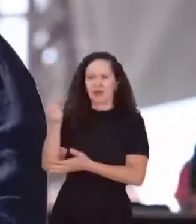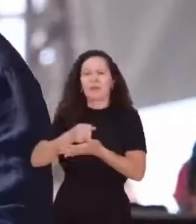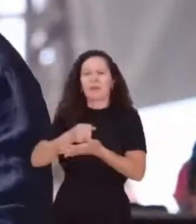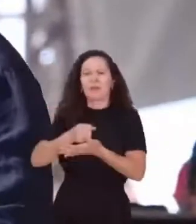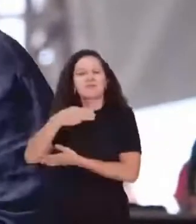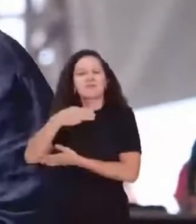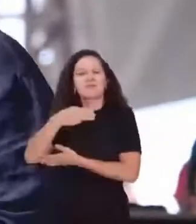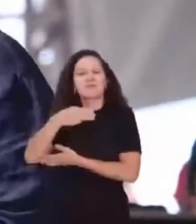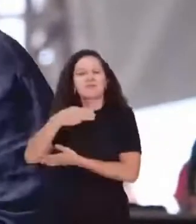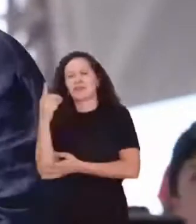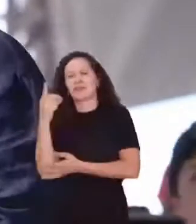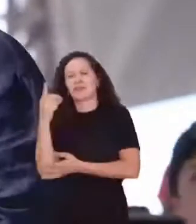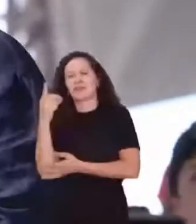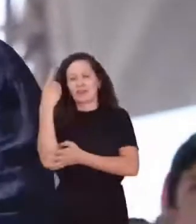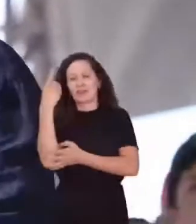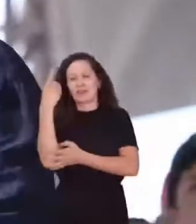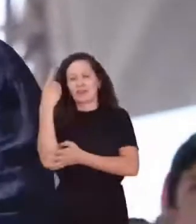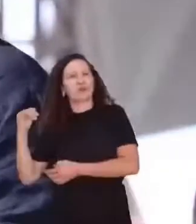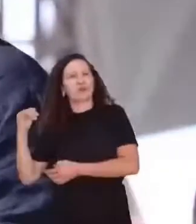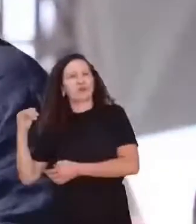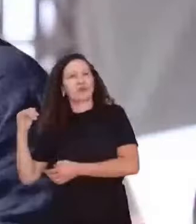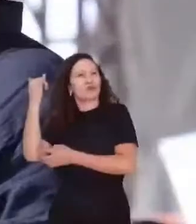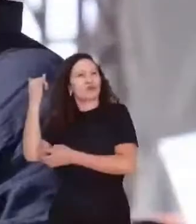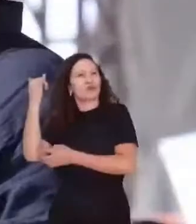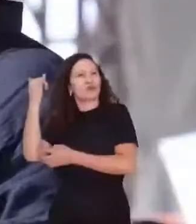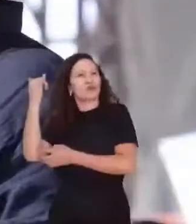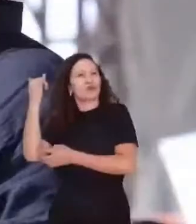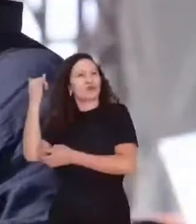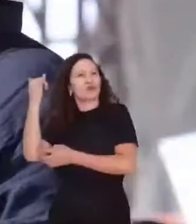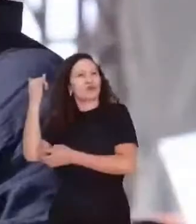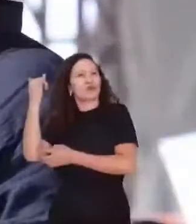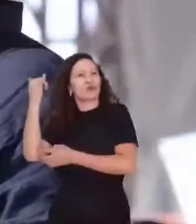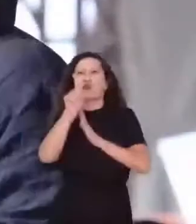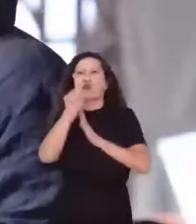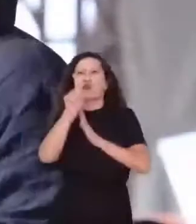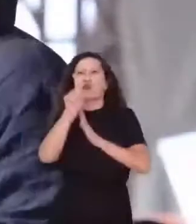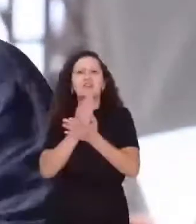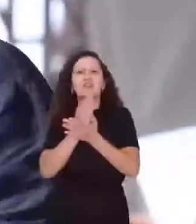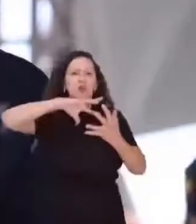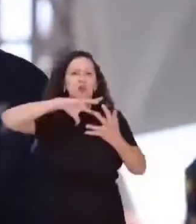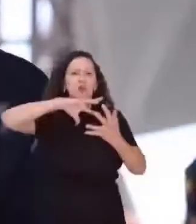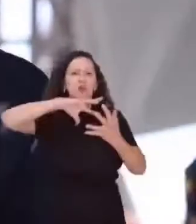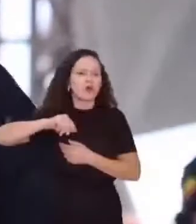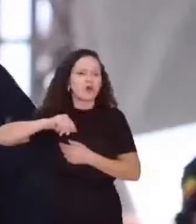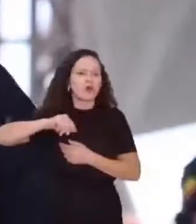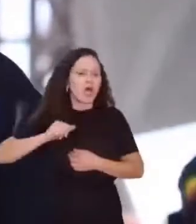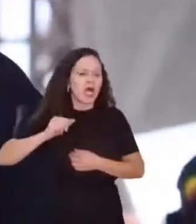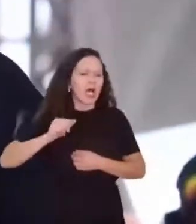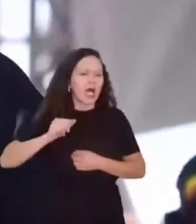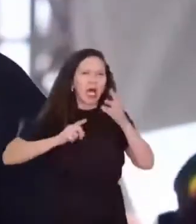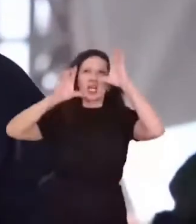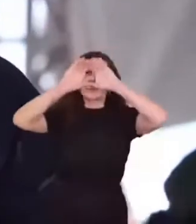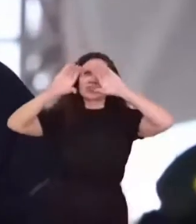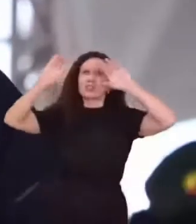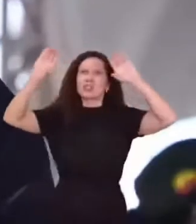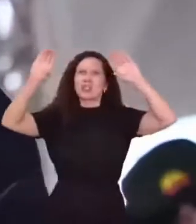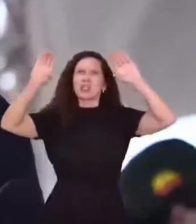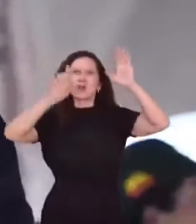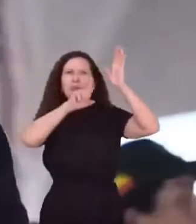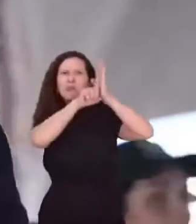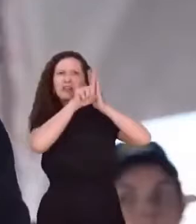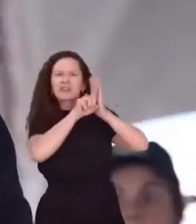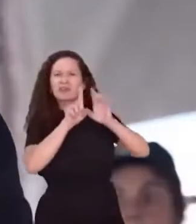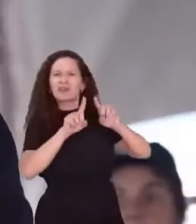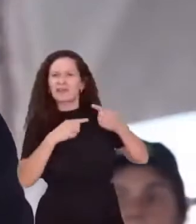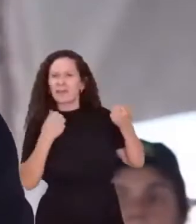um foguete, para saber se tem alguma terra para ele explorar no espaço, enquanto perto da casa dele tem